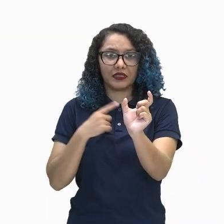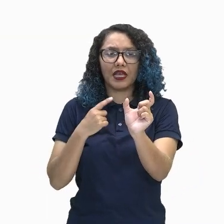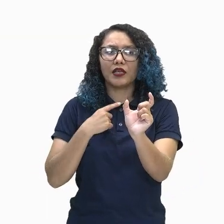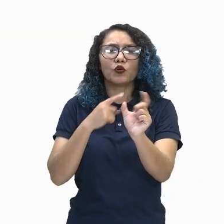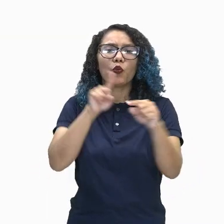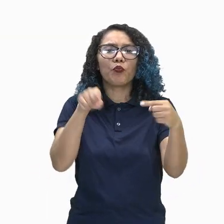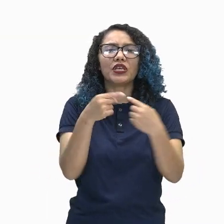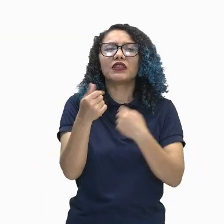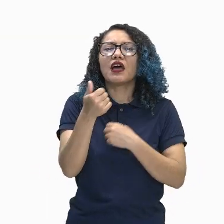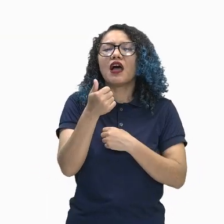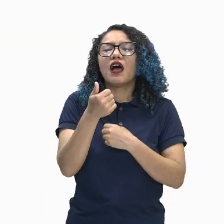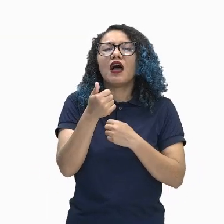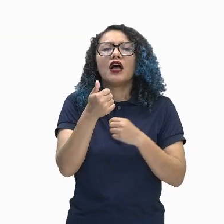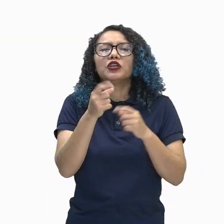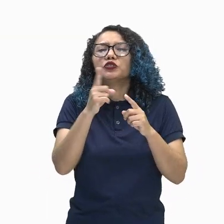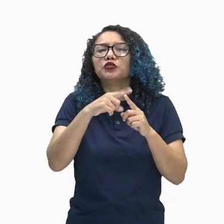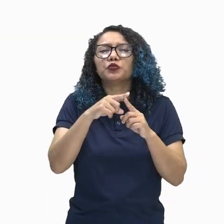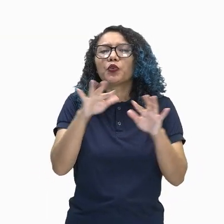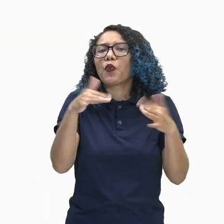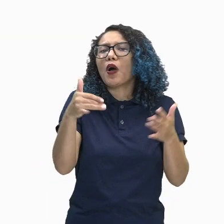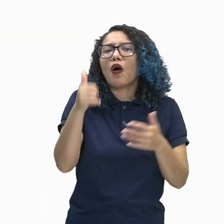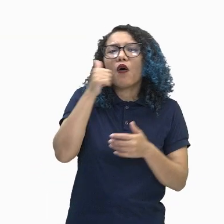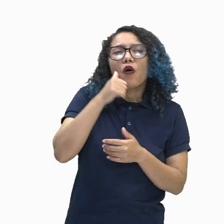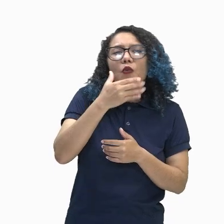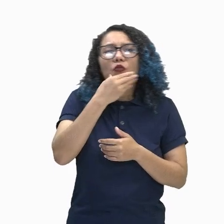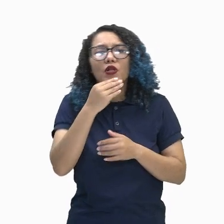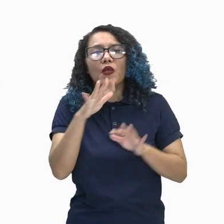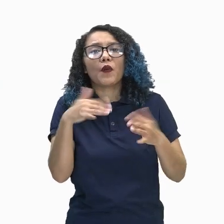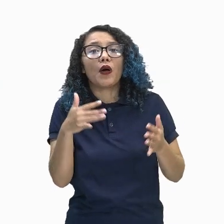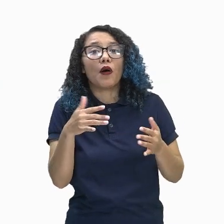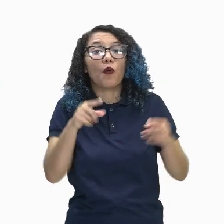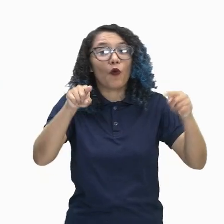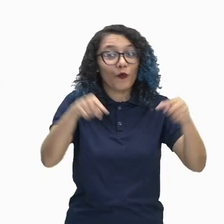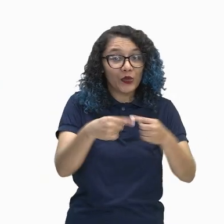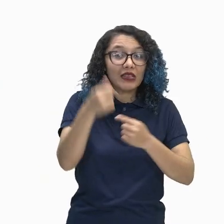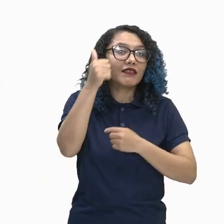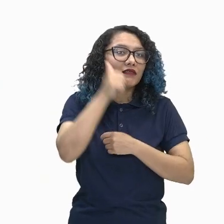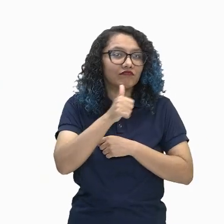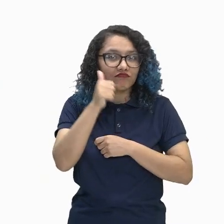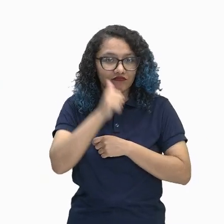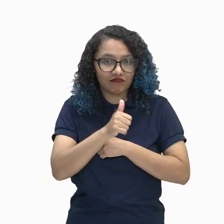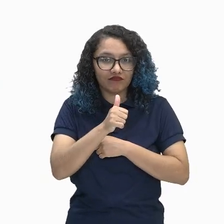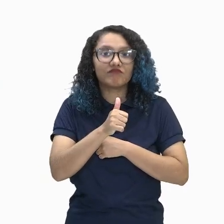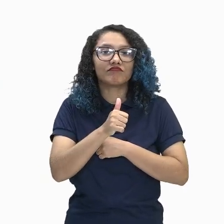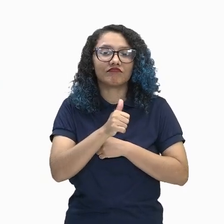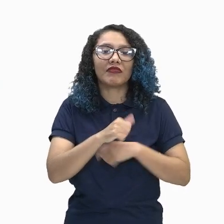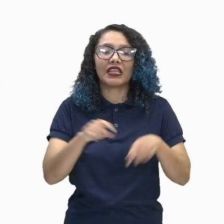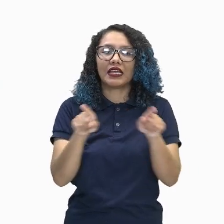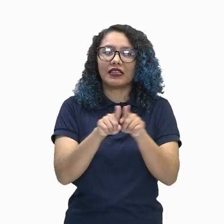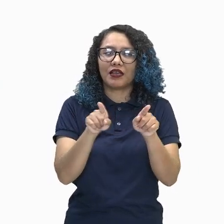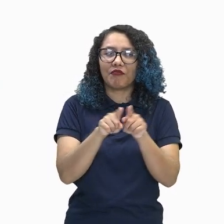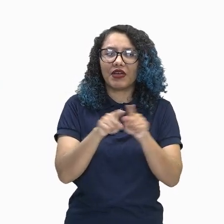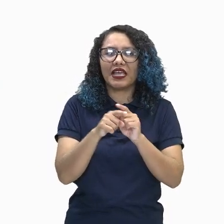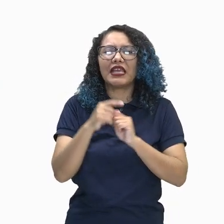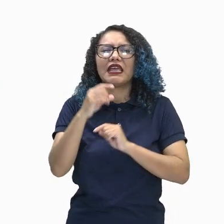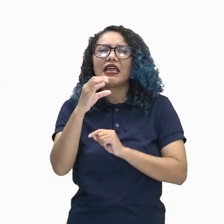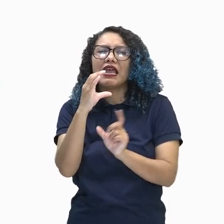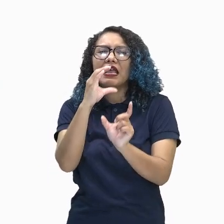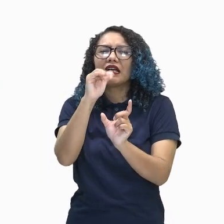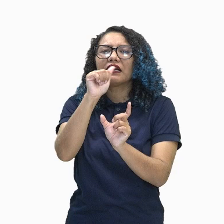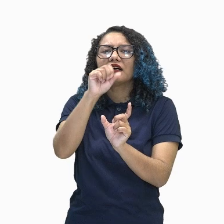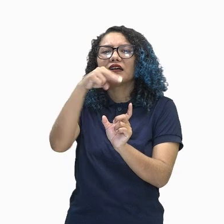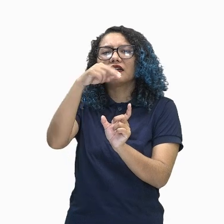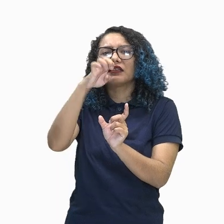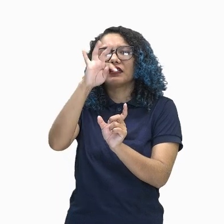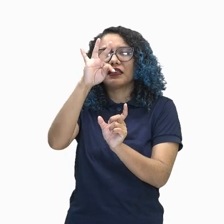gênero feminino, ou seja, é uma palavra do gênero feminino. E quando a gente observa canetas, eu tenho uma